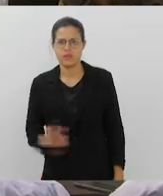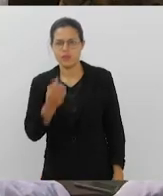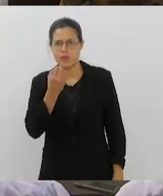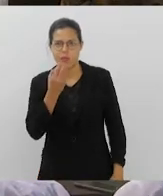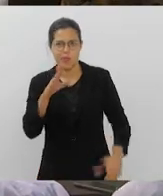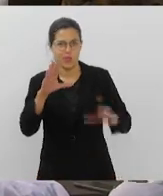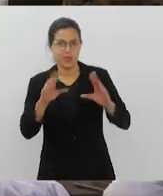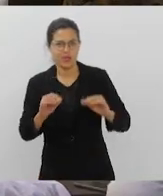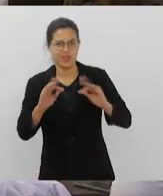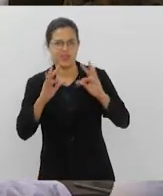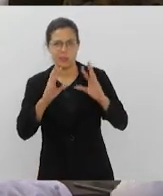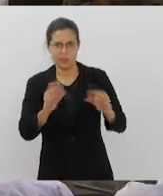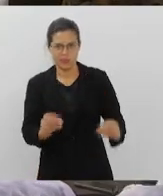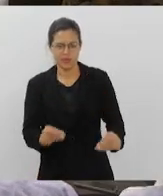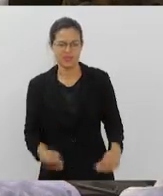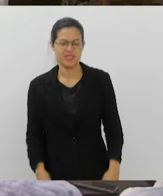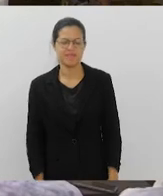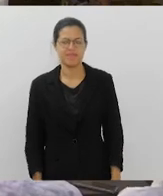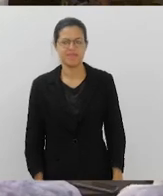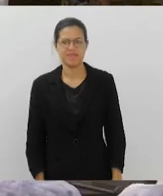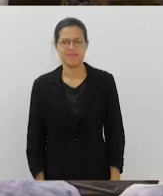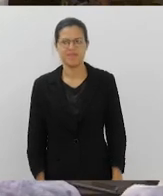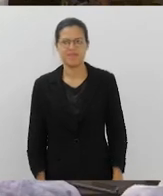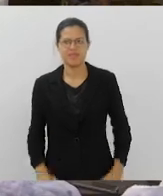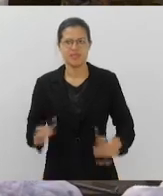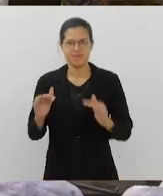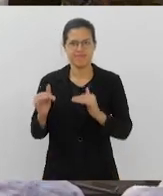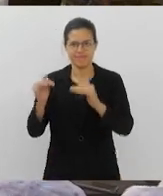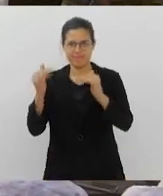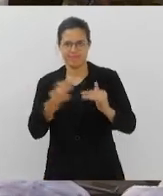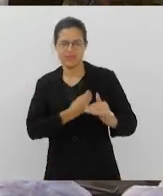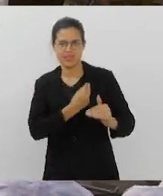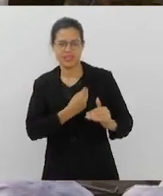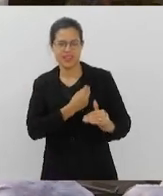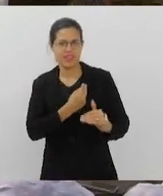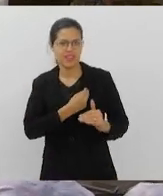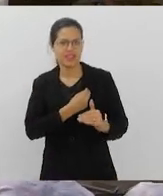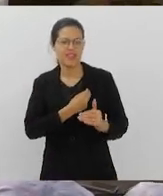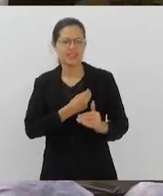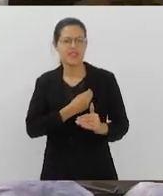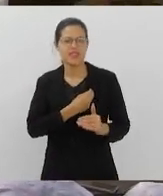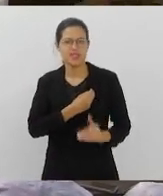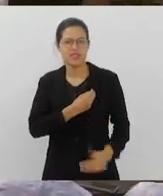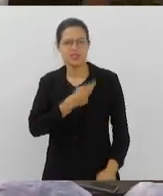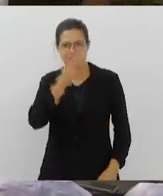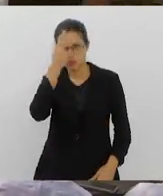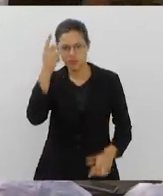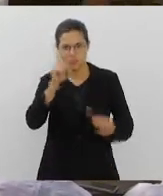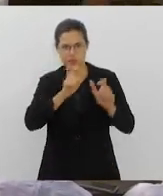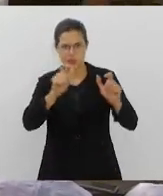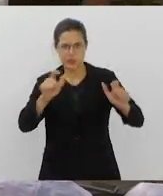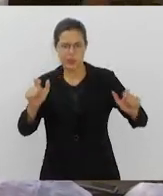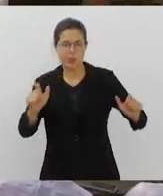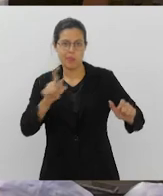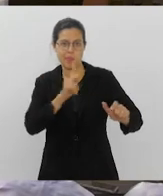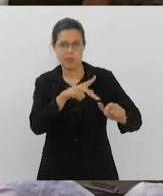Boa noite a todos, autoridades presentes, senhoras e senhores, mestres.